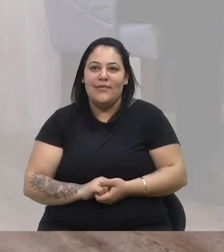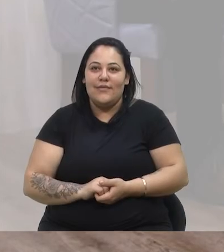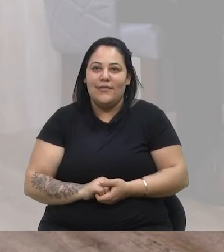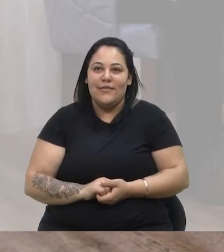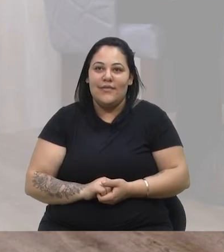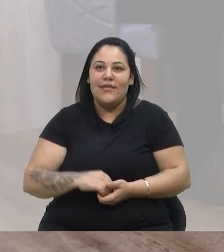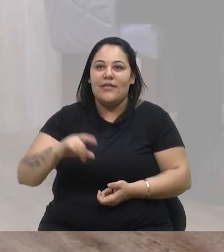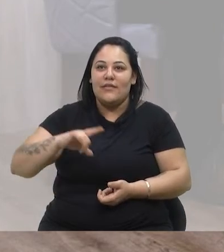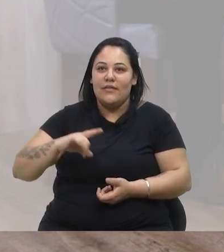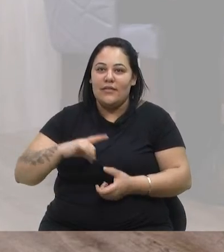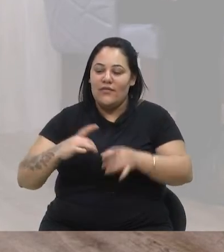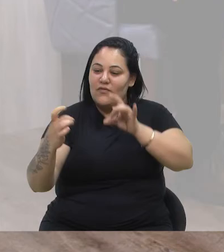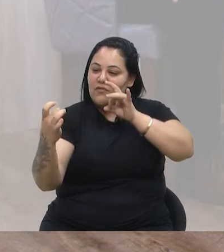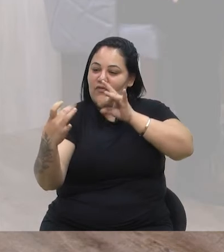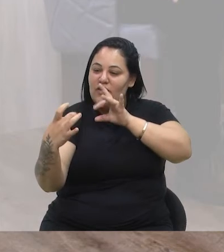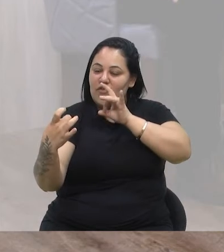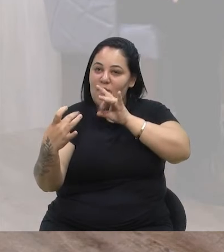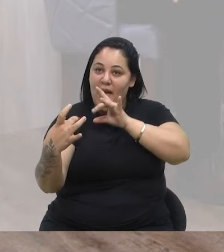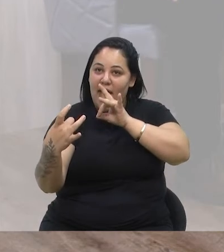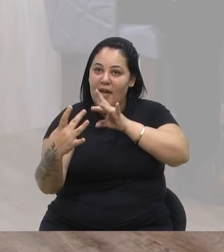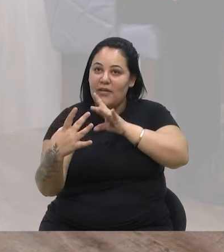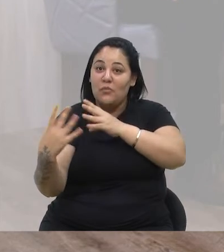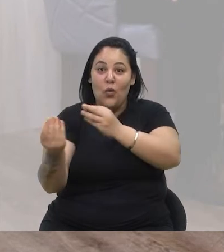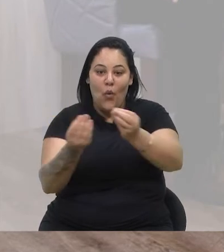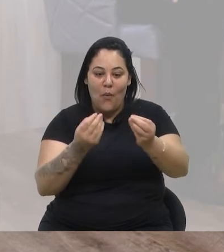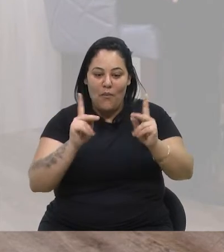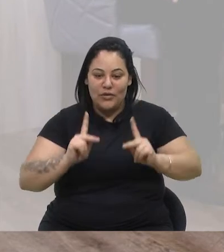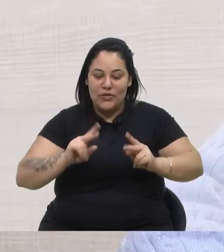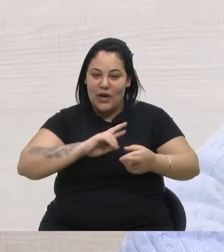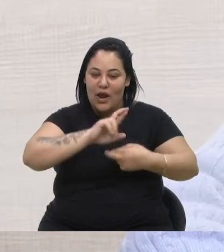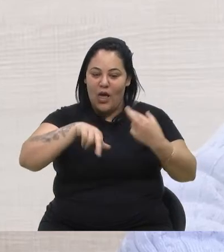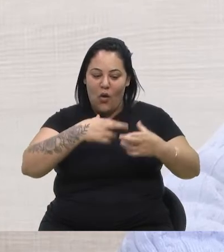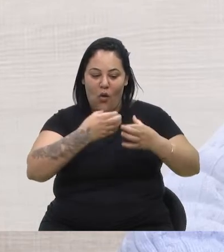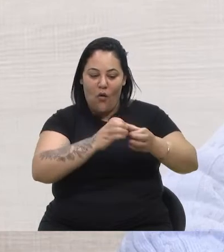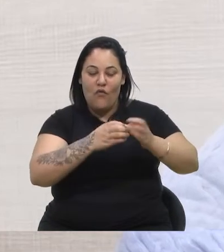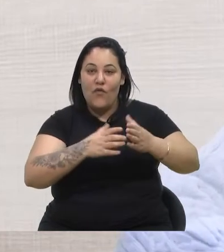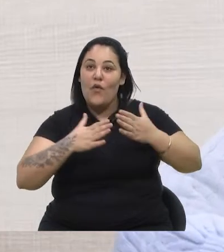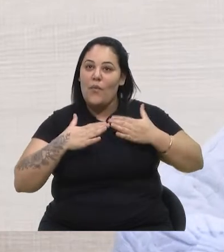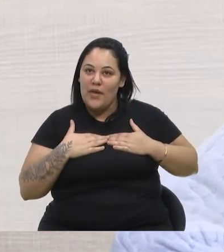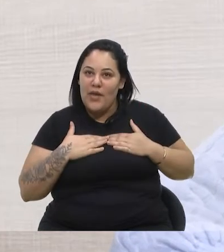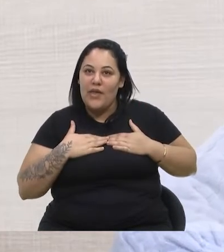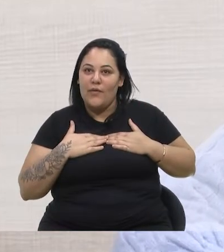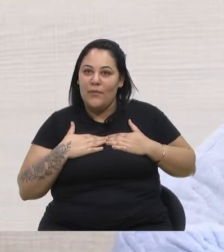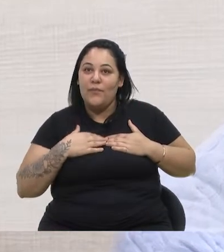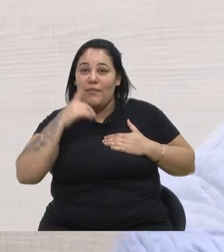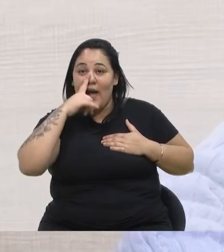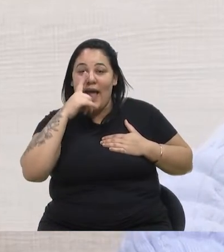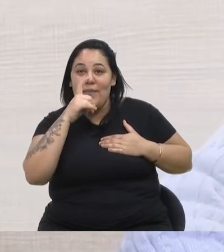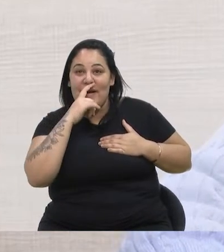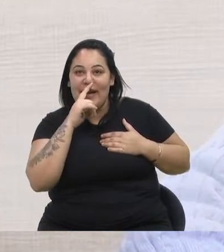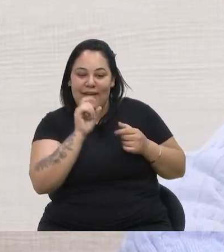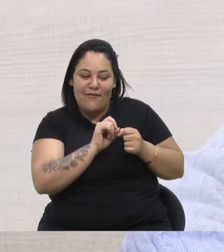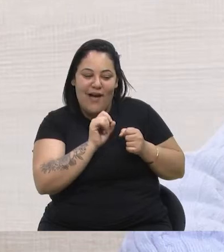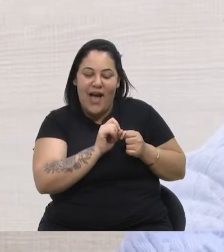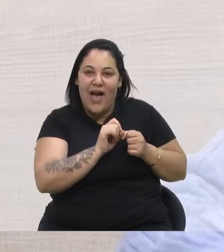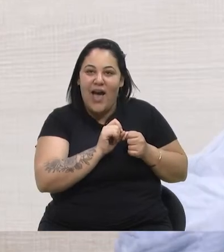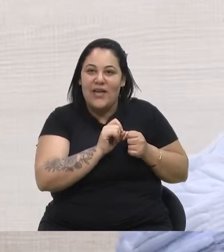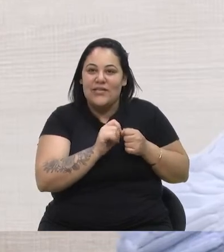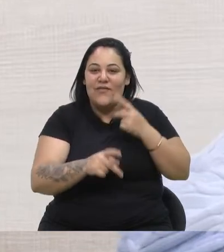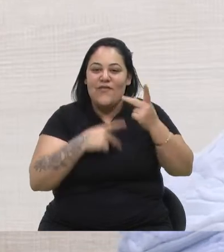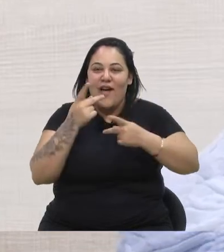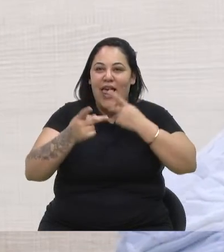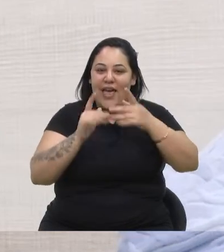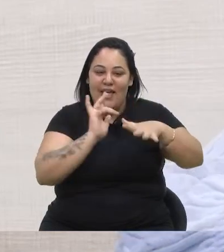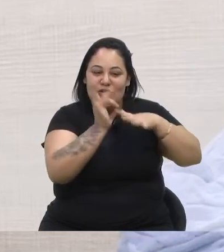sentidos? Olha, a gente acabou de lançar, eu tenho recebido feedbacks de pessoas da minha rede de relacionamento, né,